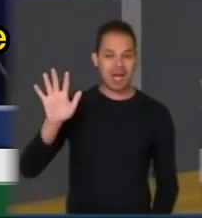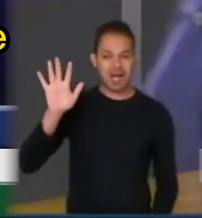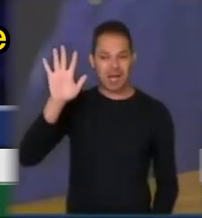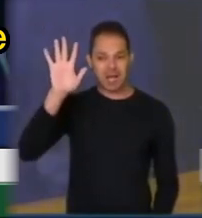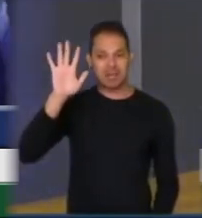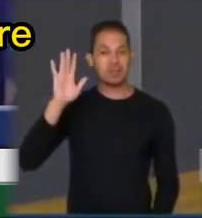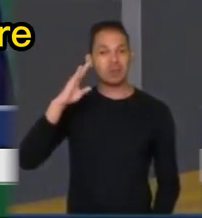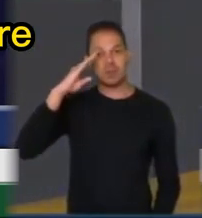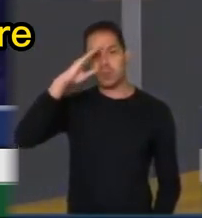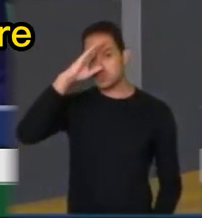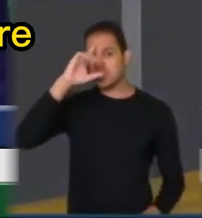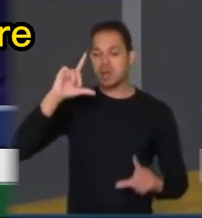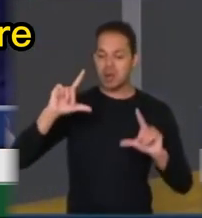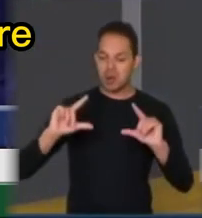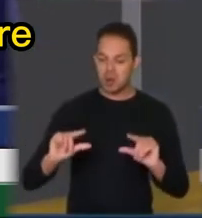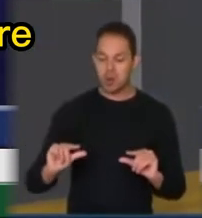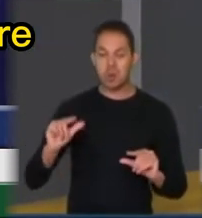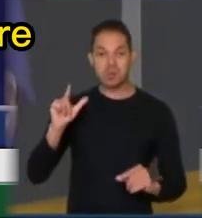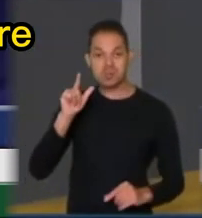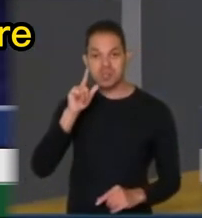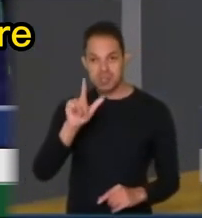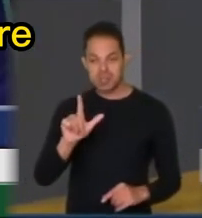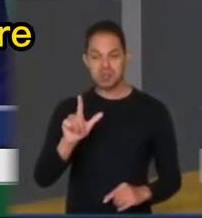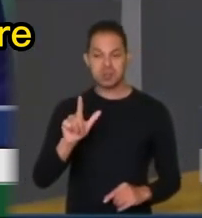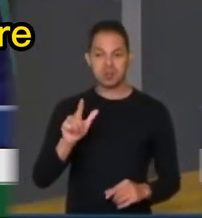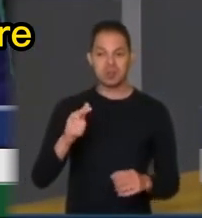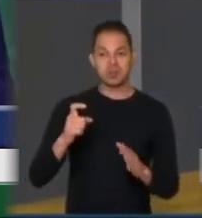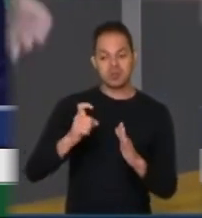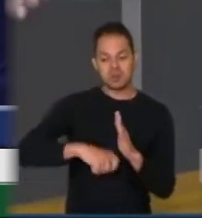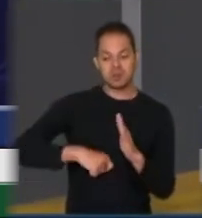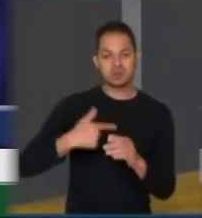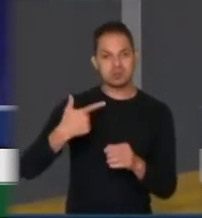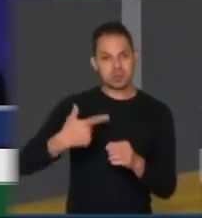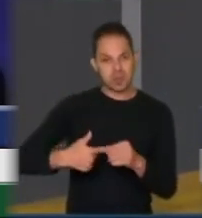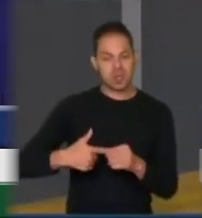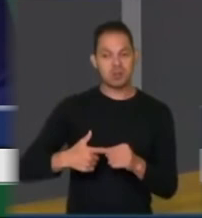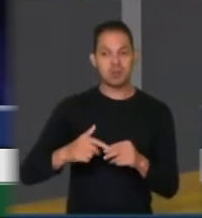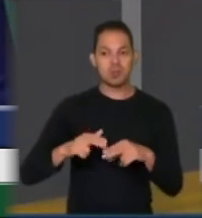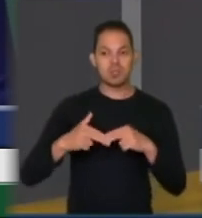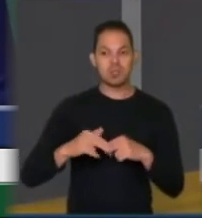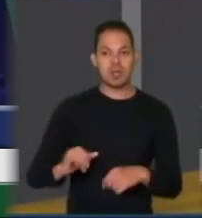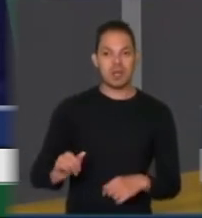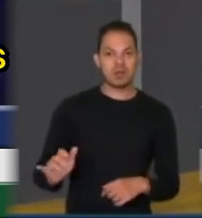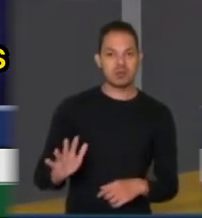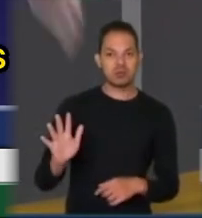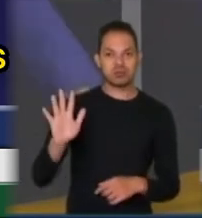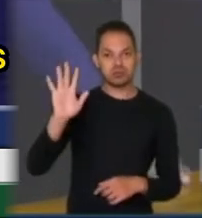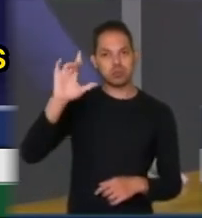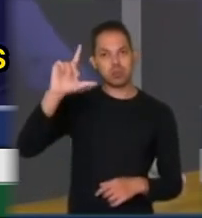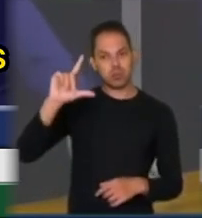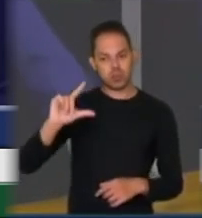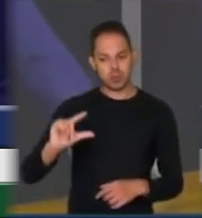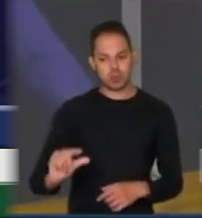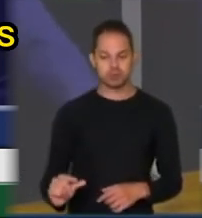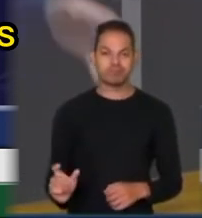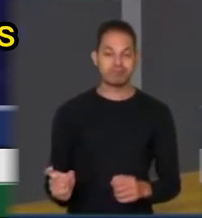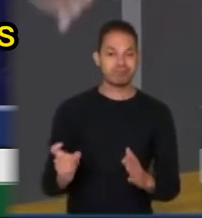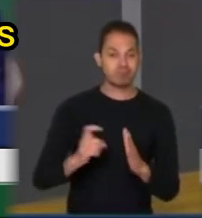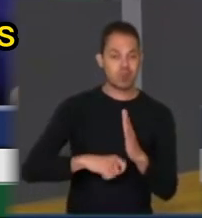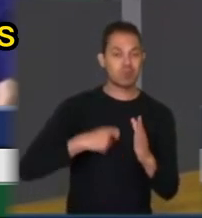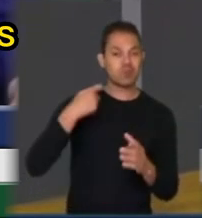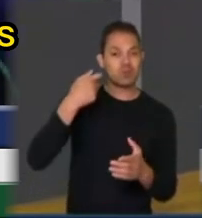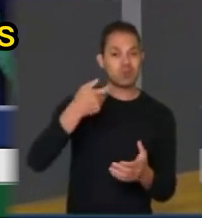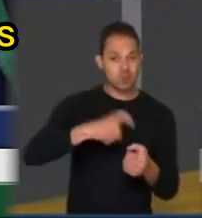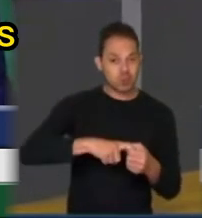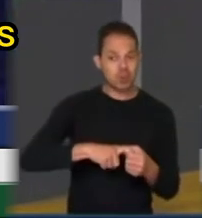presidente Bolsonaro, a redução dos impostos sobre combustíveis, fazendo com que a nossa inflação recuasse. Voltou com esses impostos e